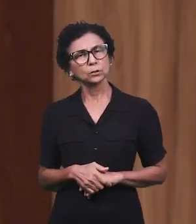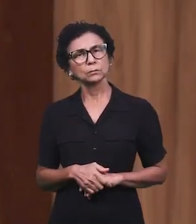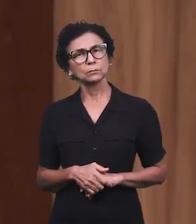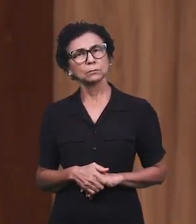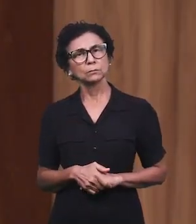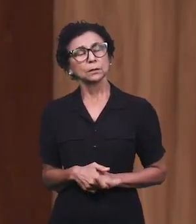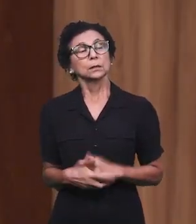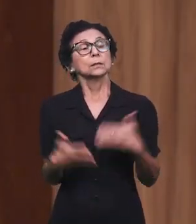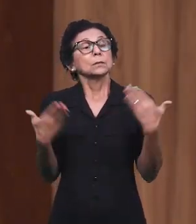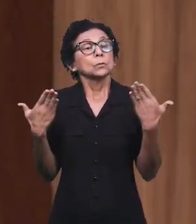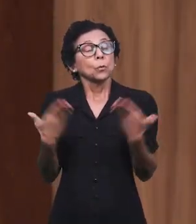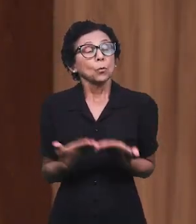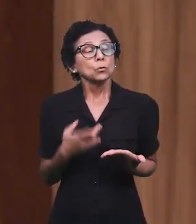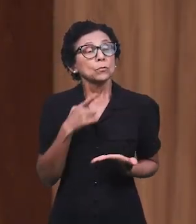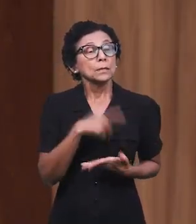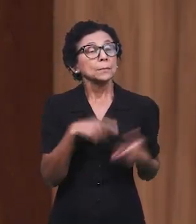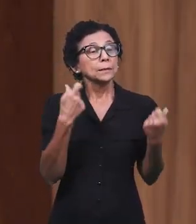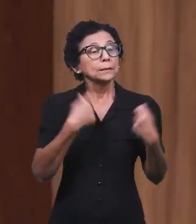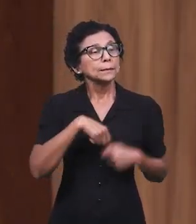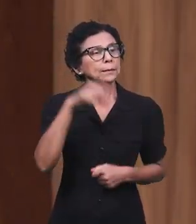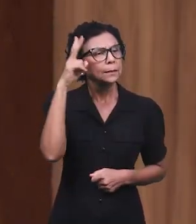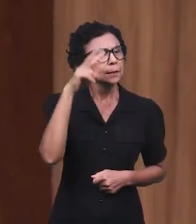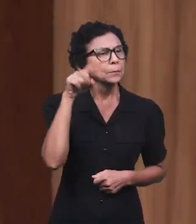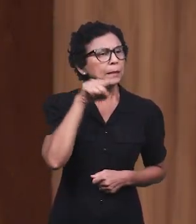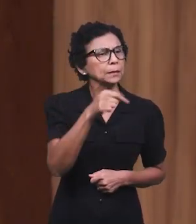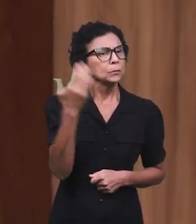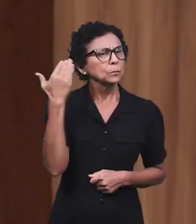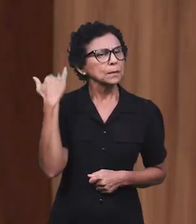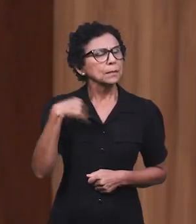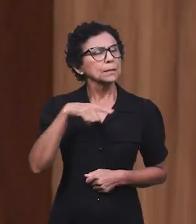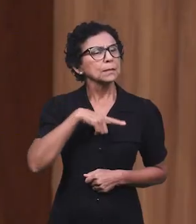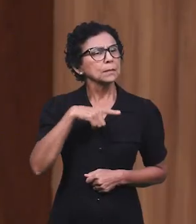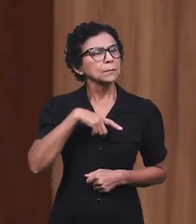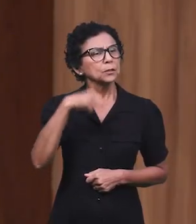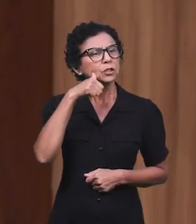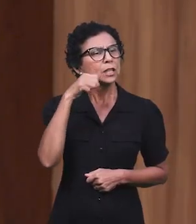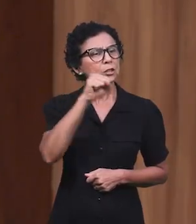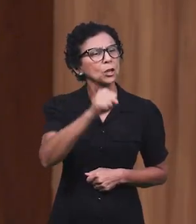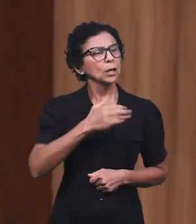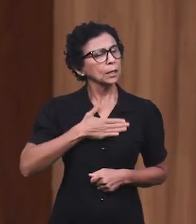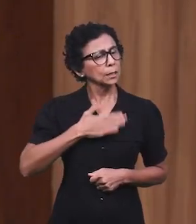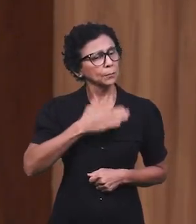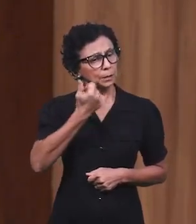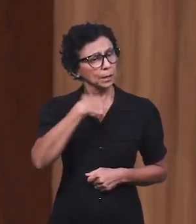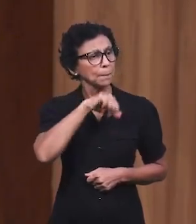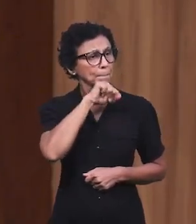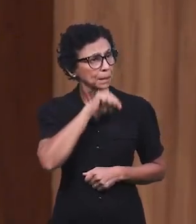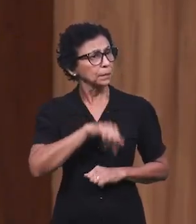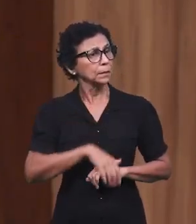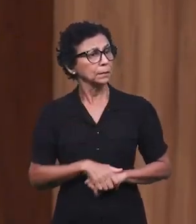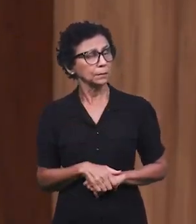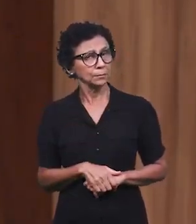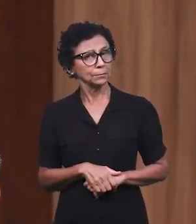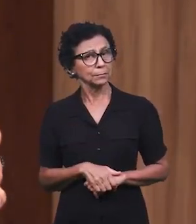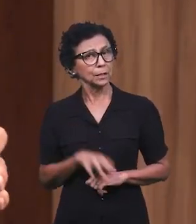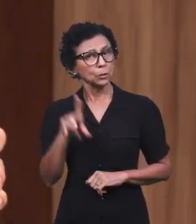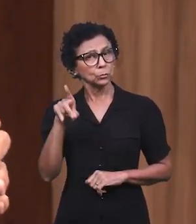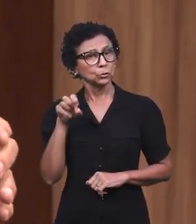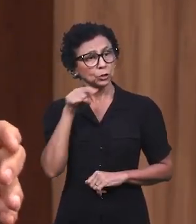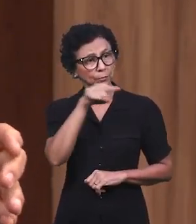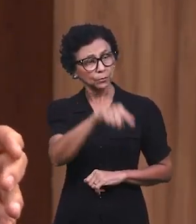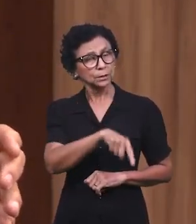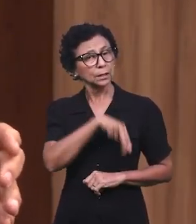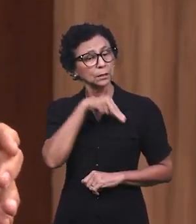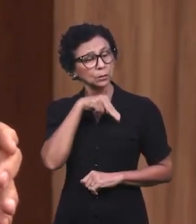hoje você lembre disso sendo sogra. Você foi nora, lembra desse relacionamento. E tem